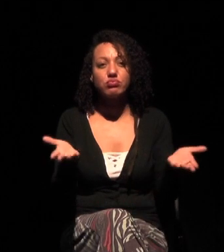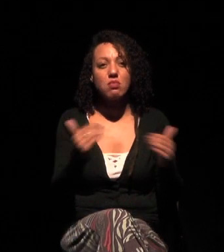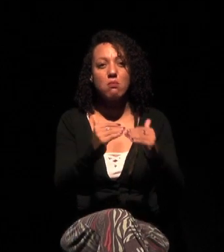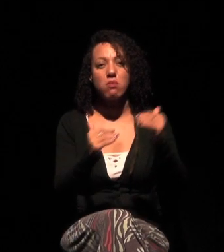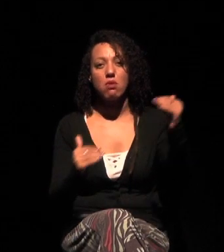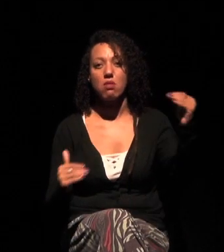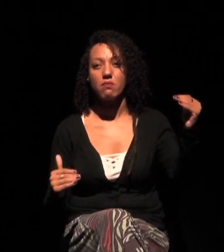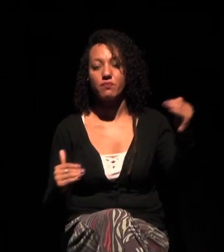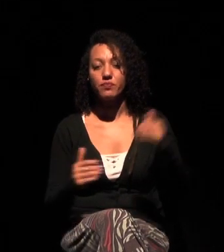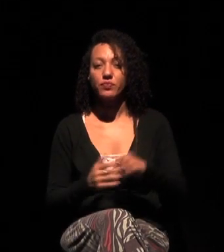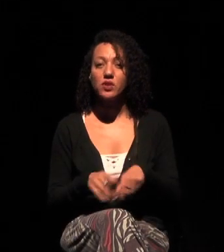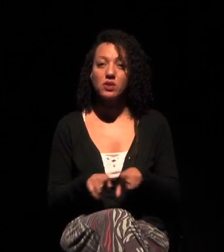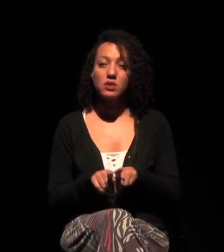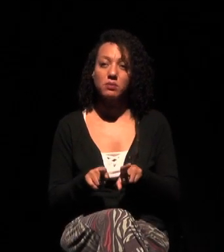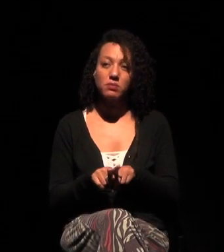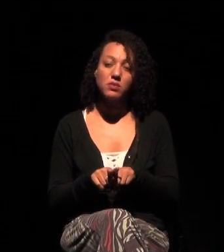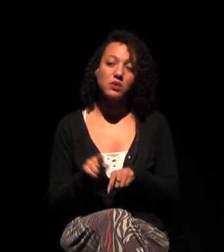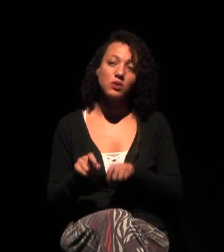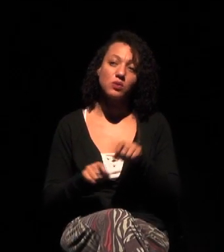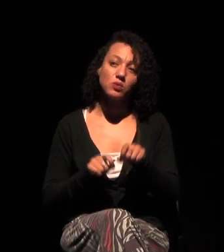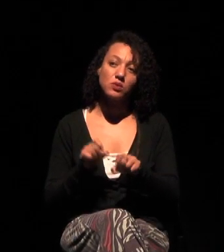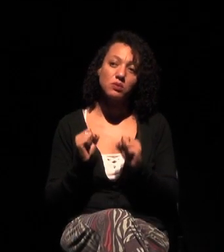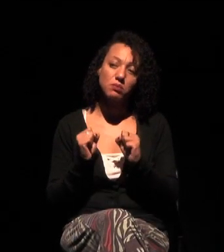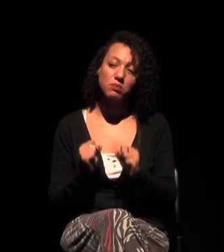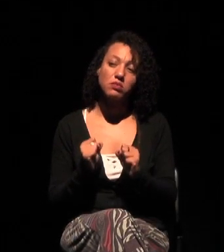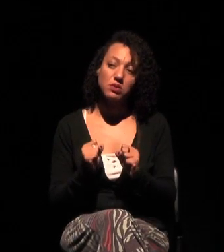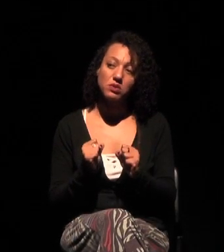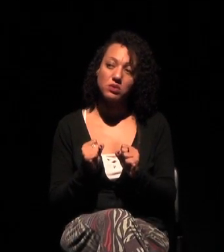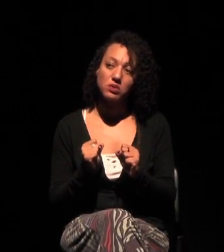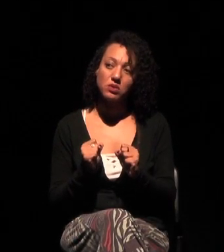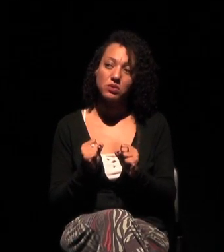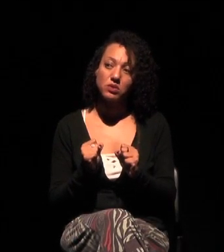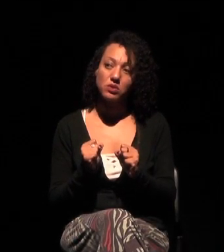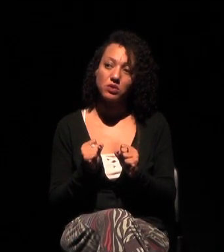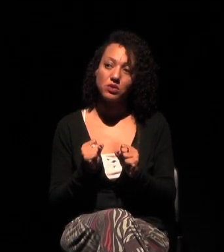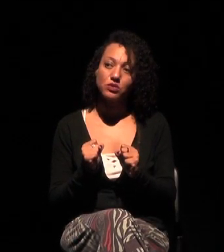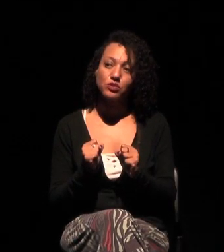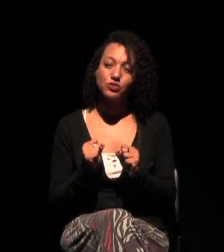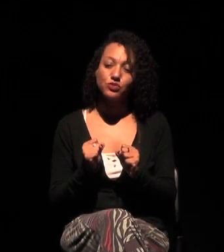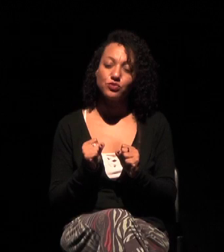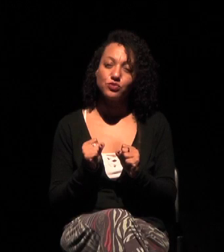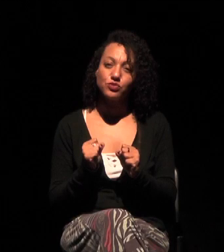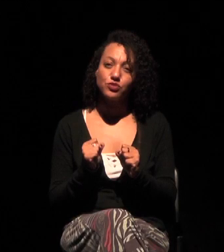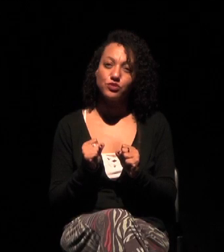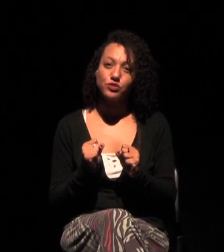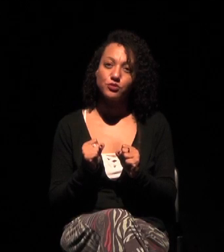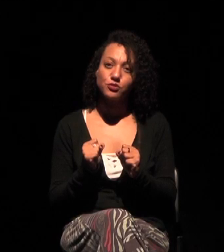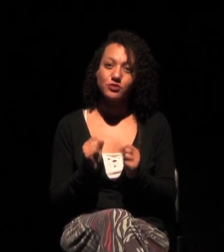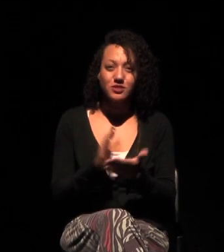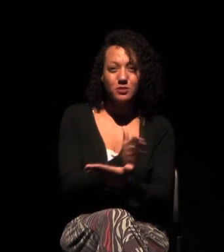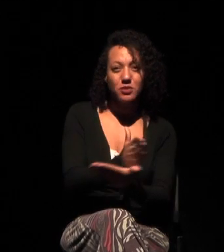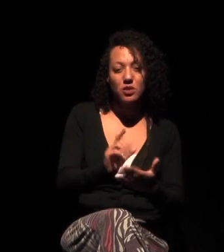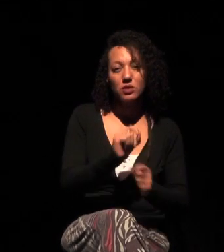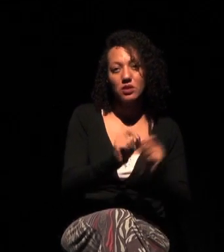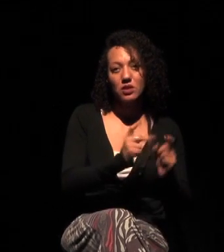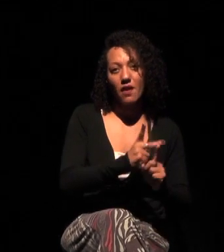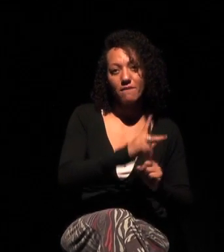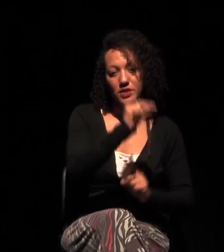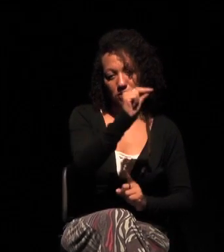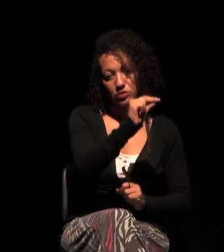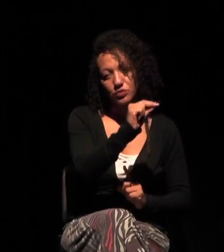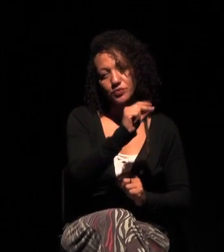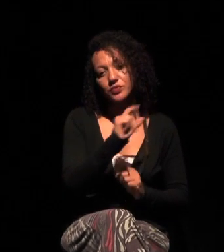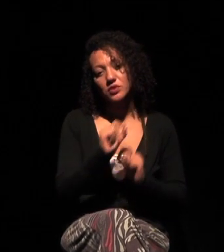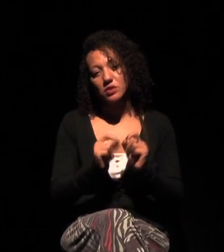que pode ser ou podem ser os destinos dos vencedores uma está uma consciência de que este mundo